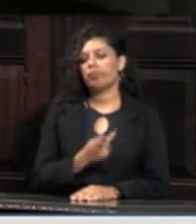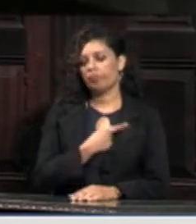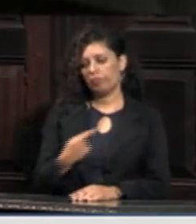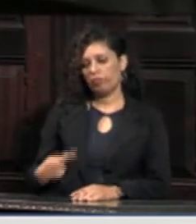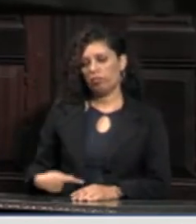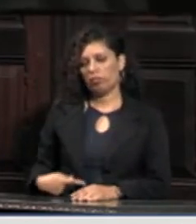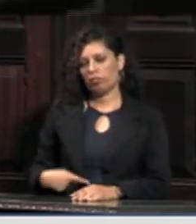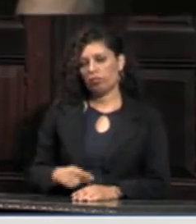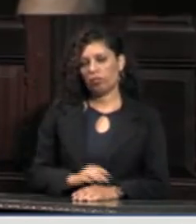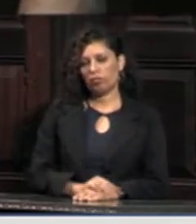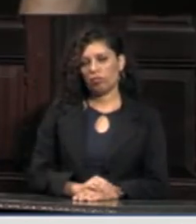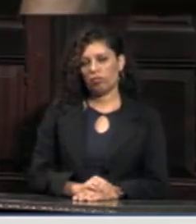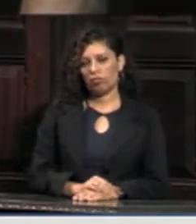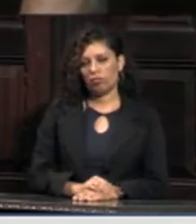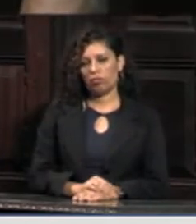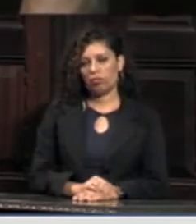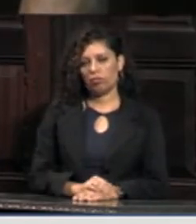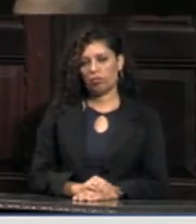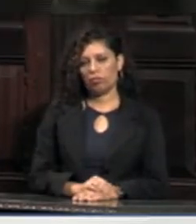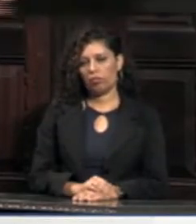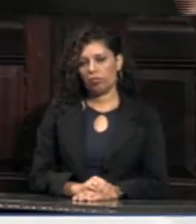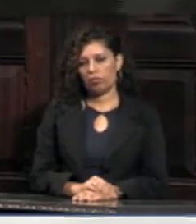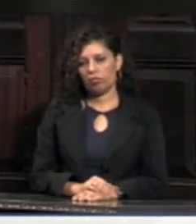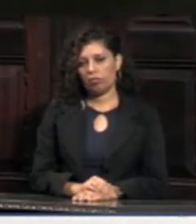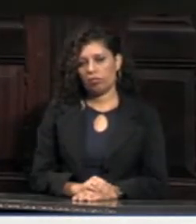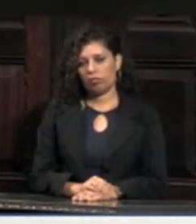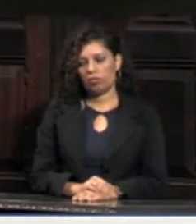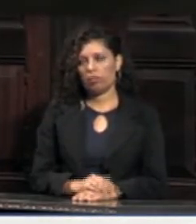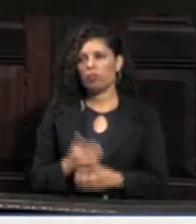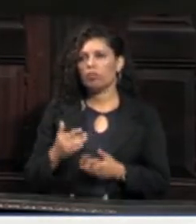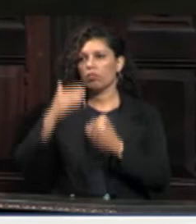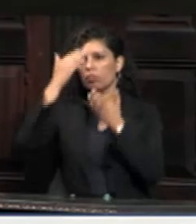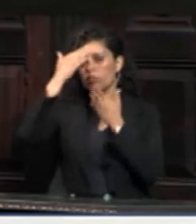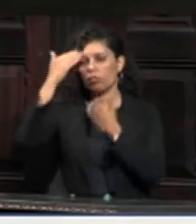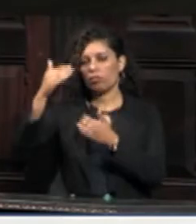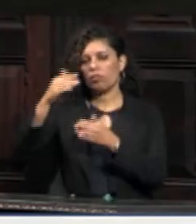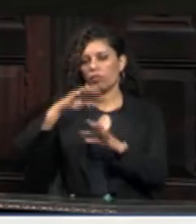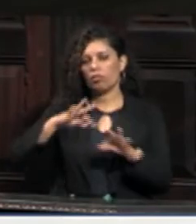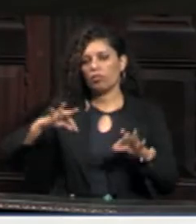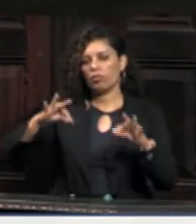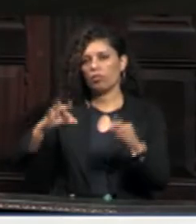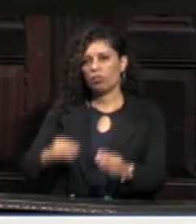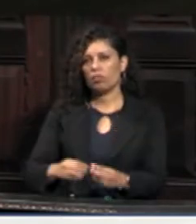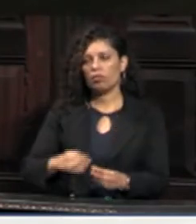Presidência. Só um instantinho. Anuncie. Presidente, só um instantinho. Agradecer o reconhecimento aqui da